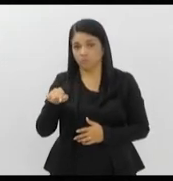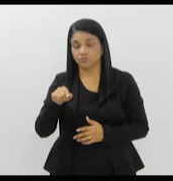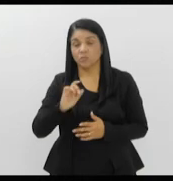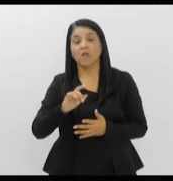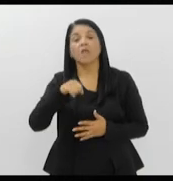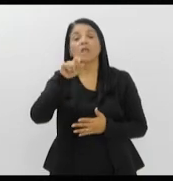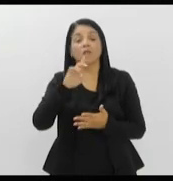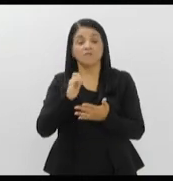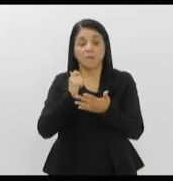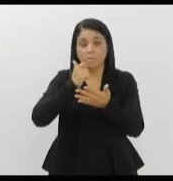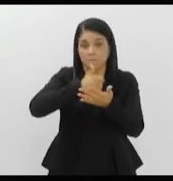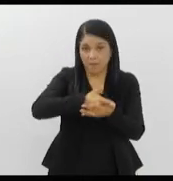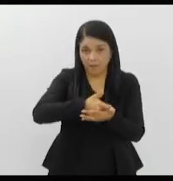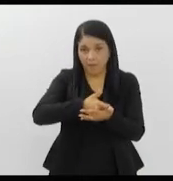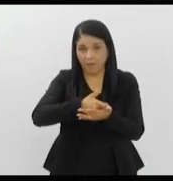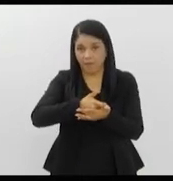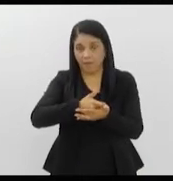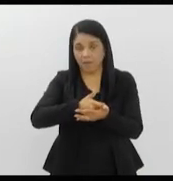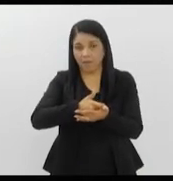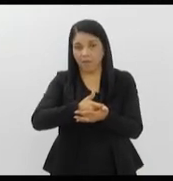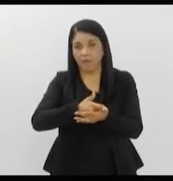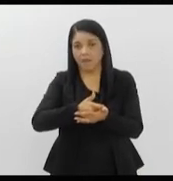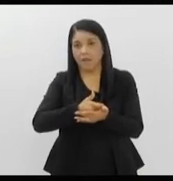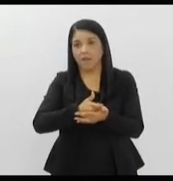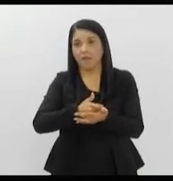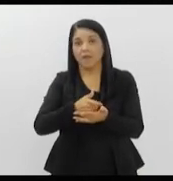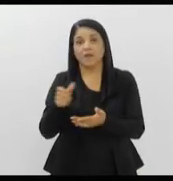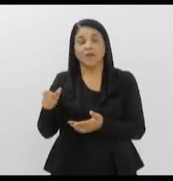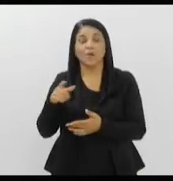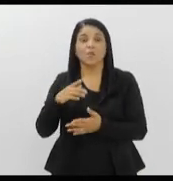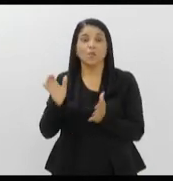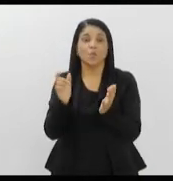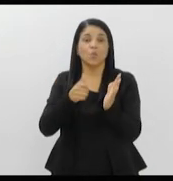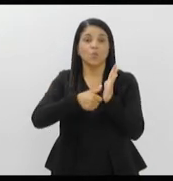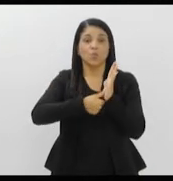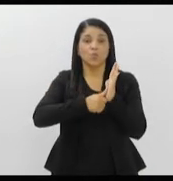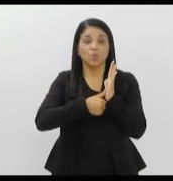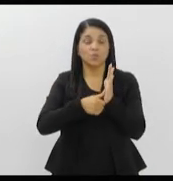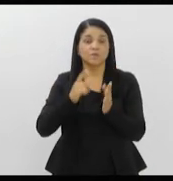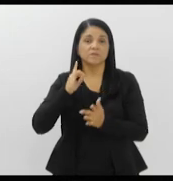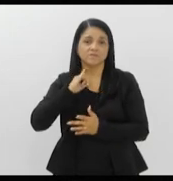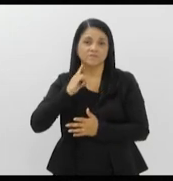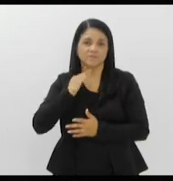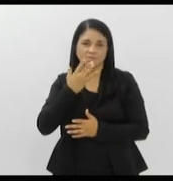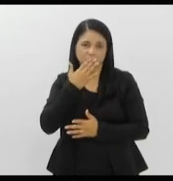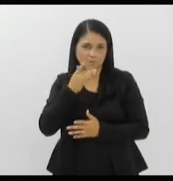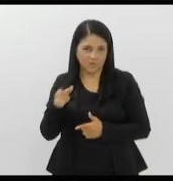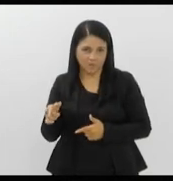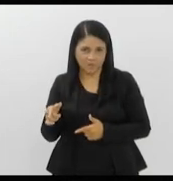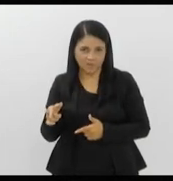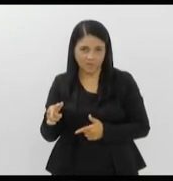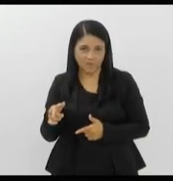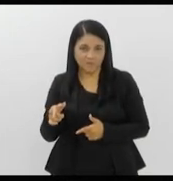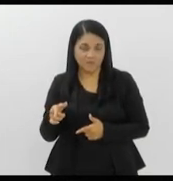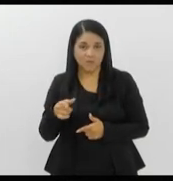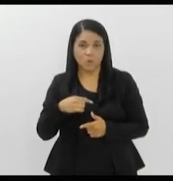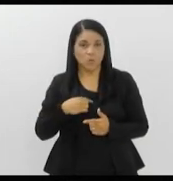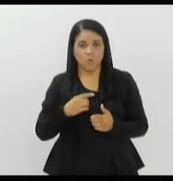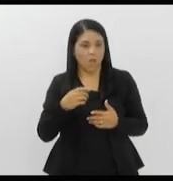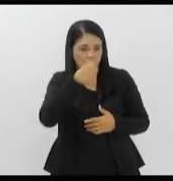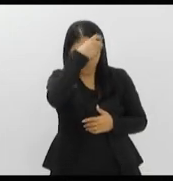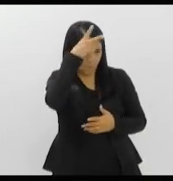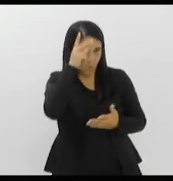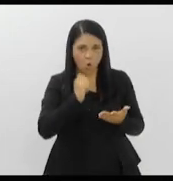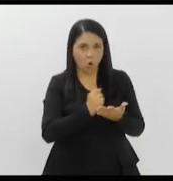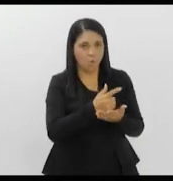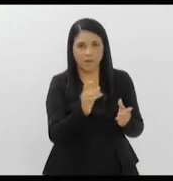Flamengo quiser adquirir a área, é o Clube de Regatas do Flamengo. Prefeitura não vai comprar nada para dar para o Flamengo. Ela